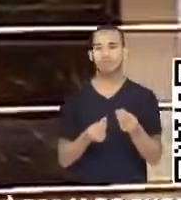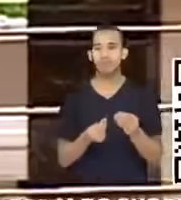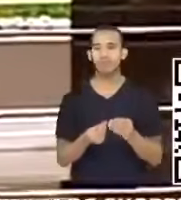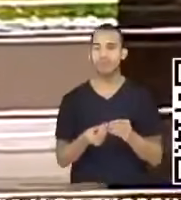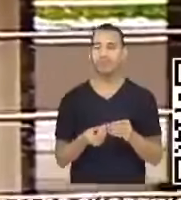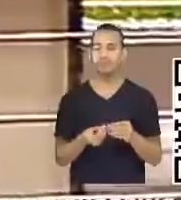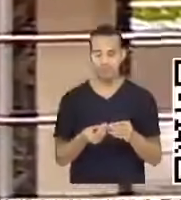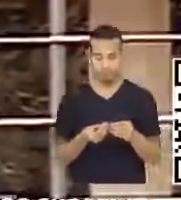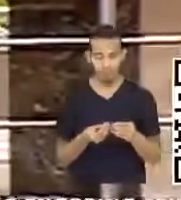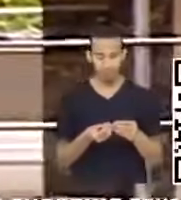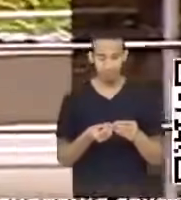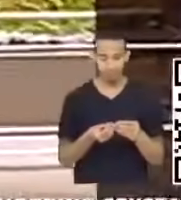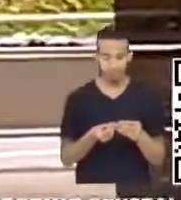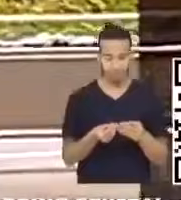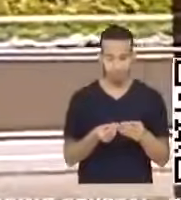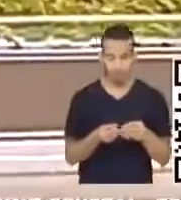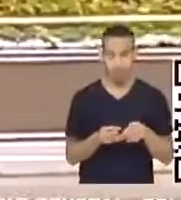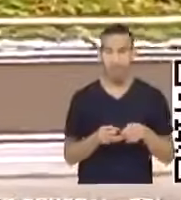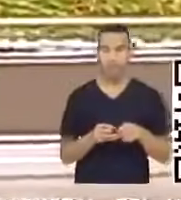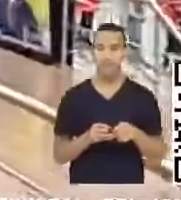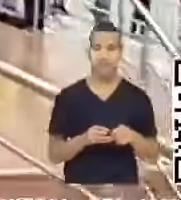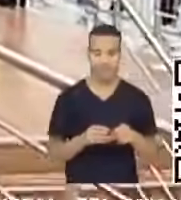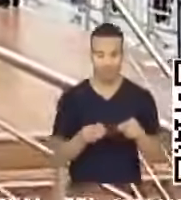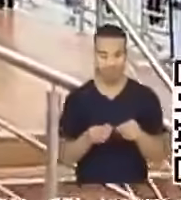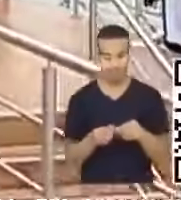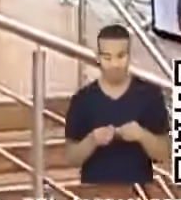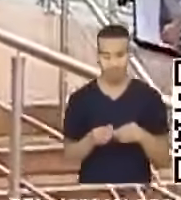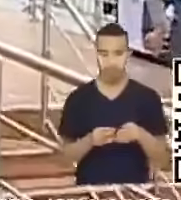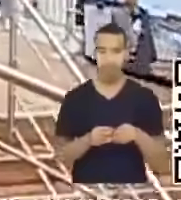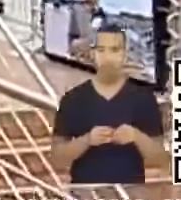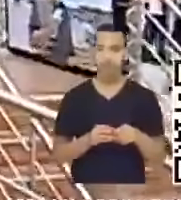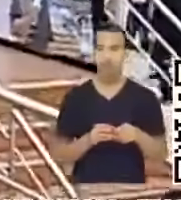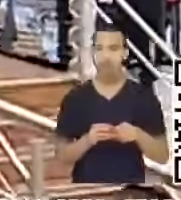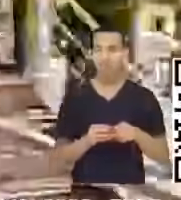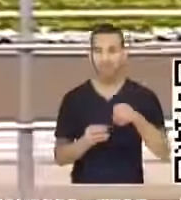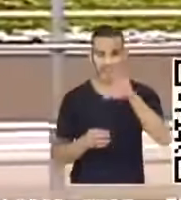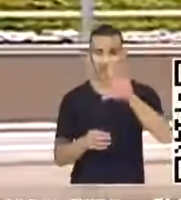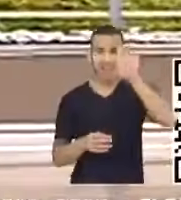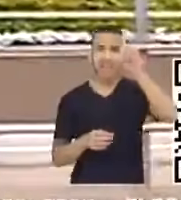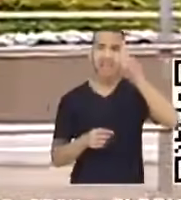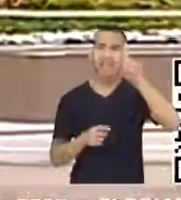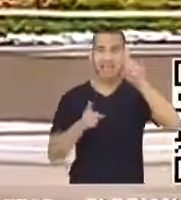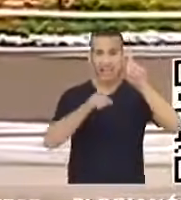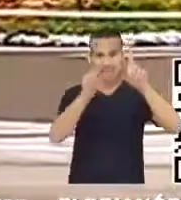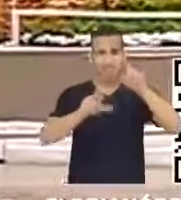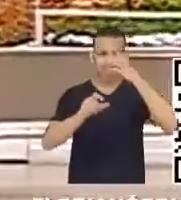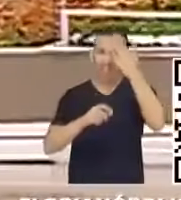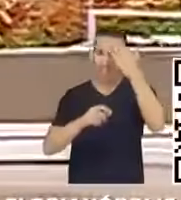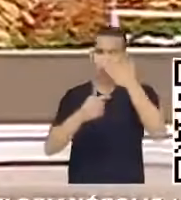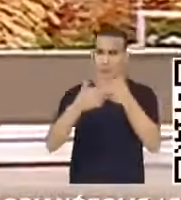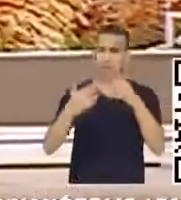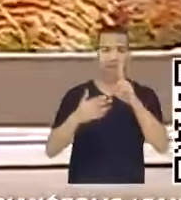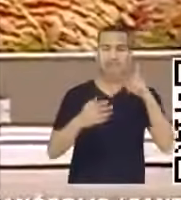E aí G1 a Deus fala vou dormir tá pensando que sabe alguma coisa ou por